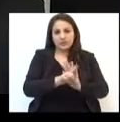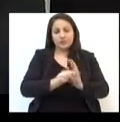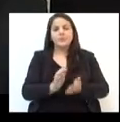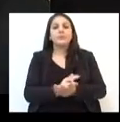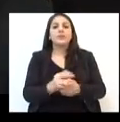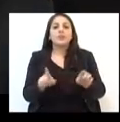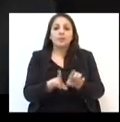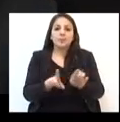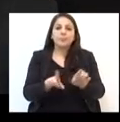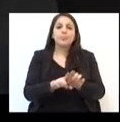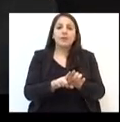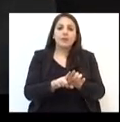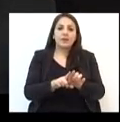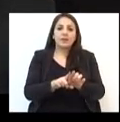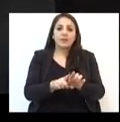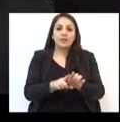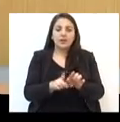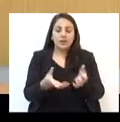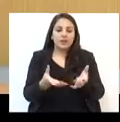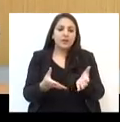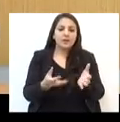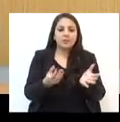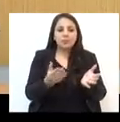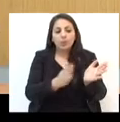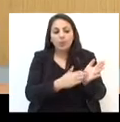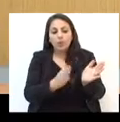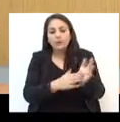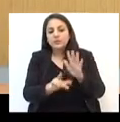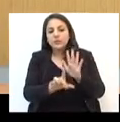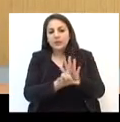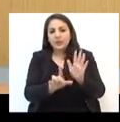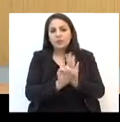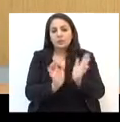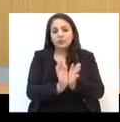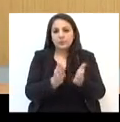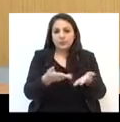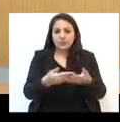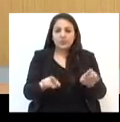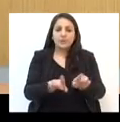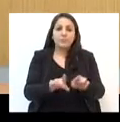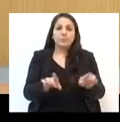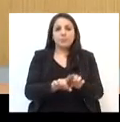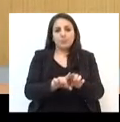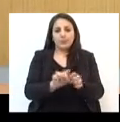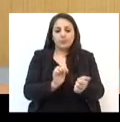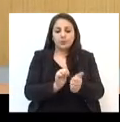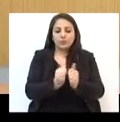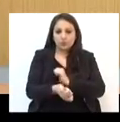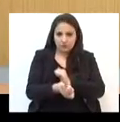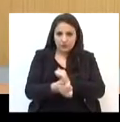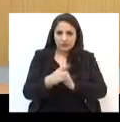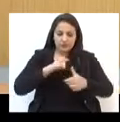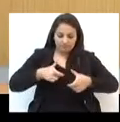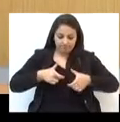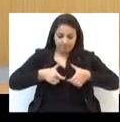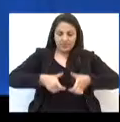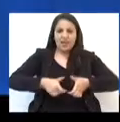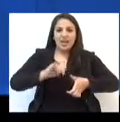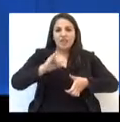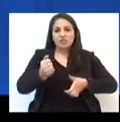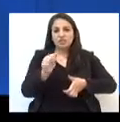legais para a contratação dos cargos comissionados. Desportistas em destaque receberão medalha Jarba Sampaio